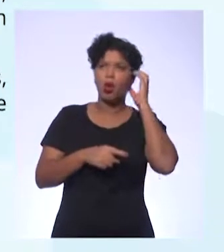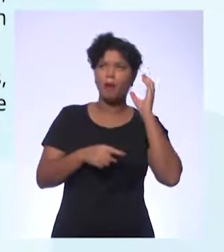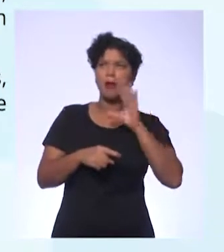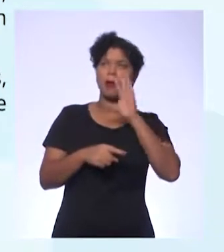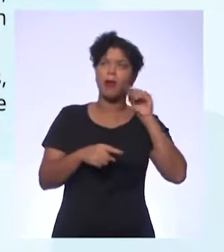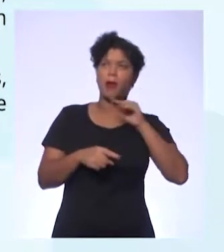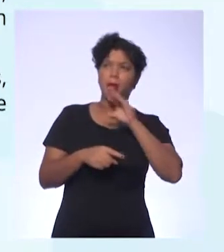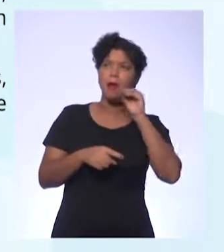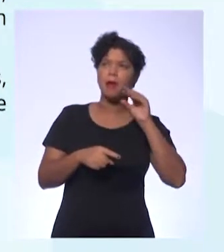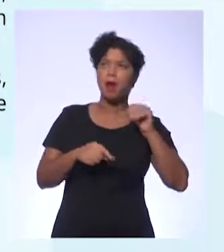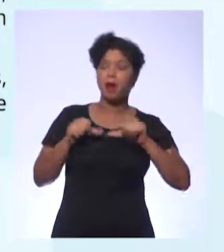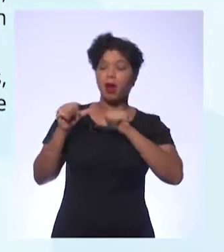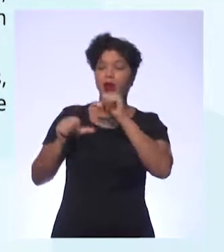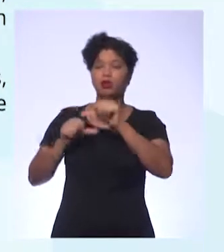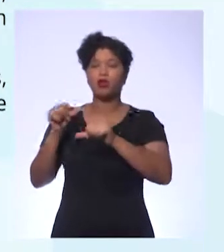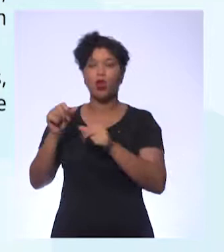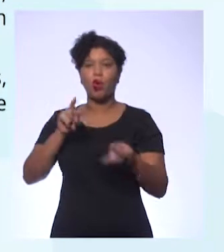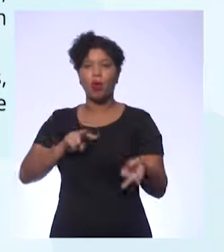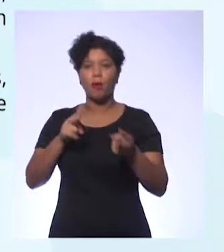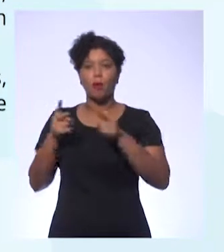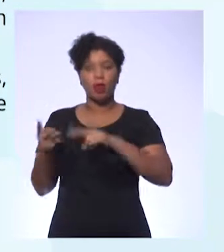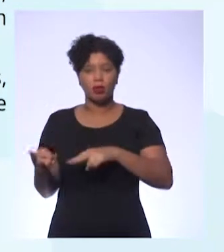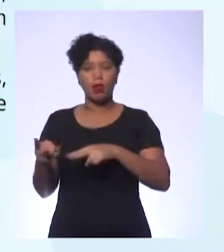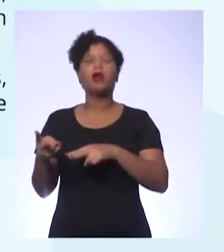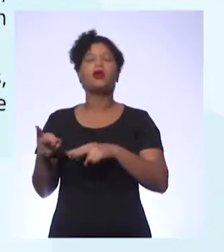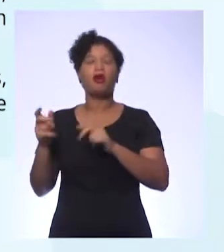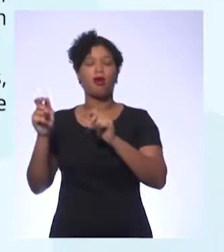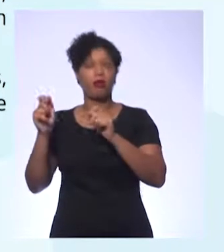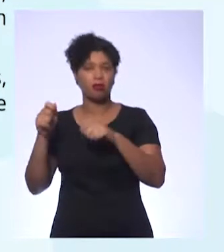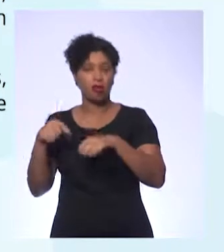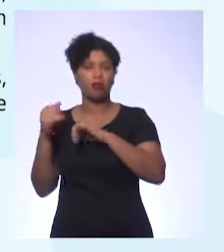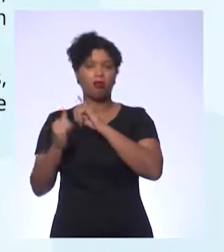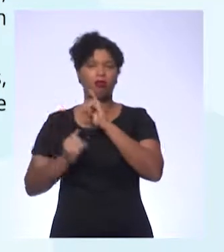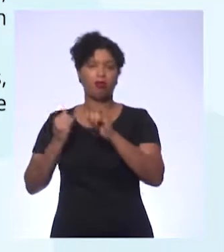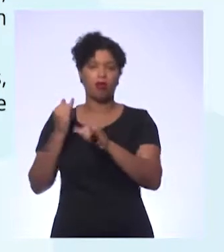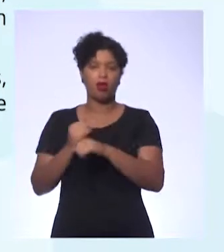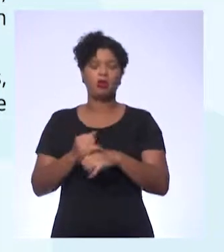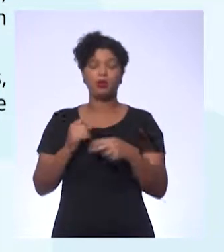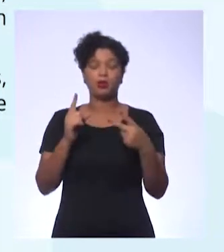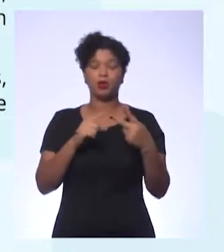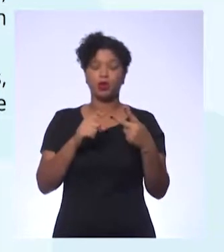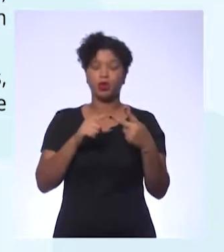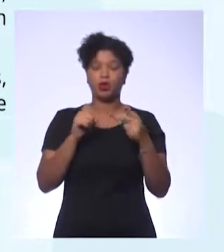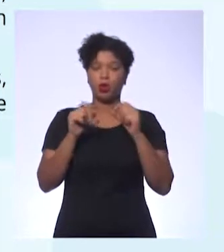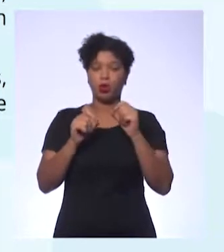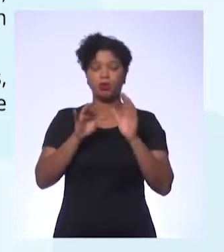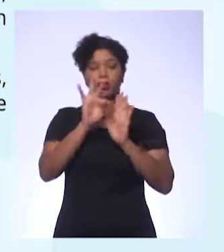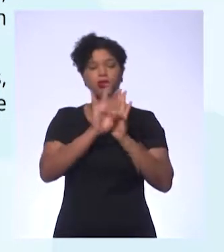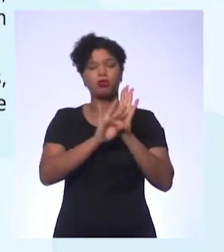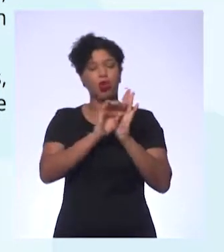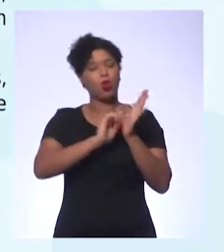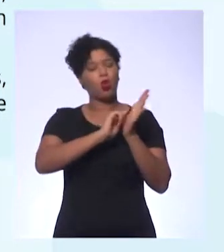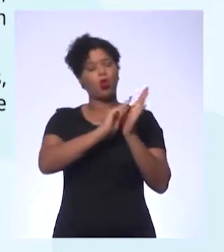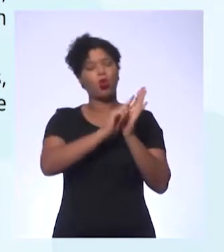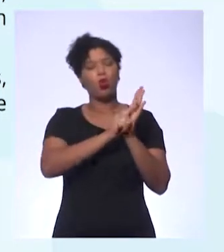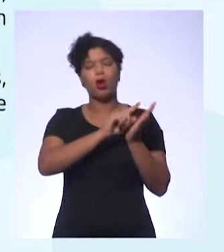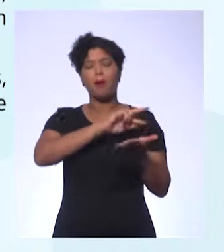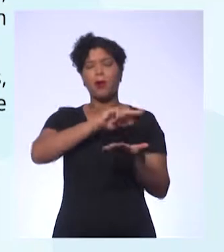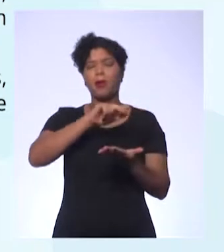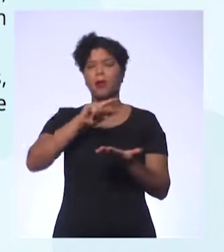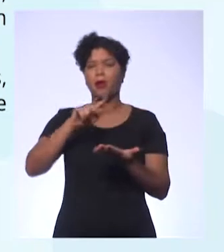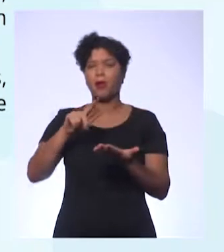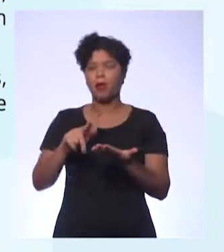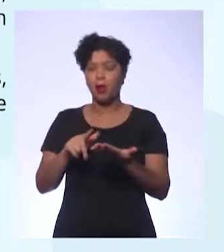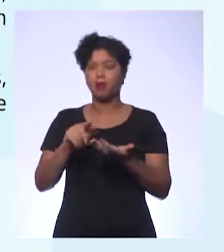aos contextos em que foram produzidos. A segunda habilidade, produzir textos em diferentes gêneros, considerando sua adequação